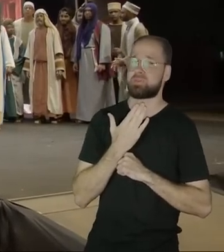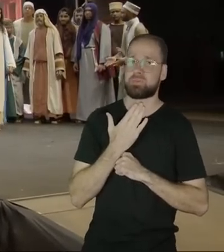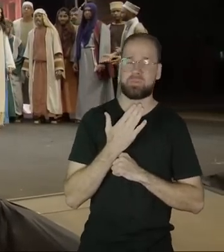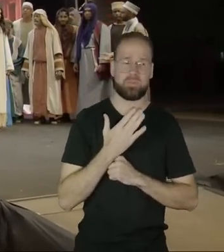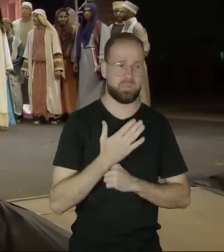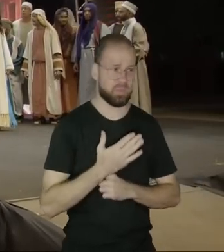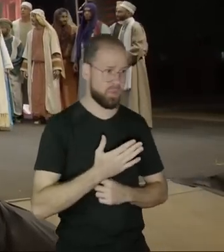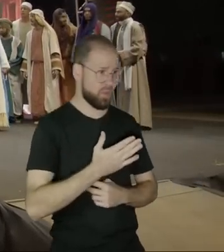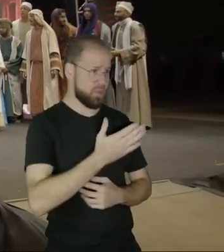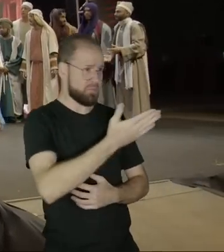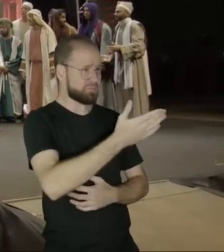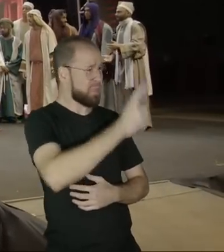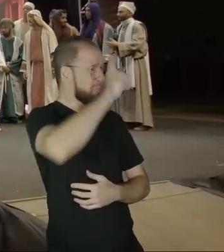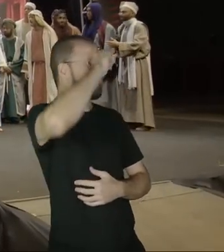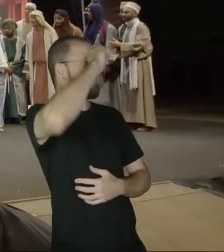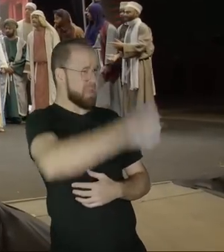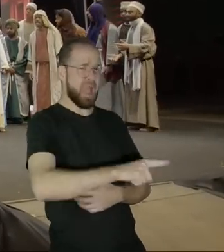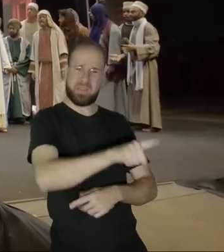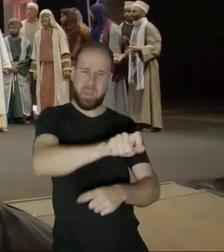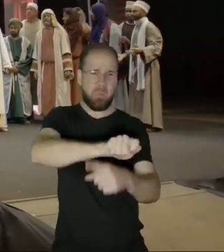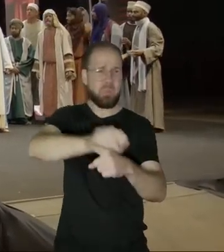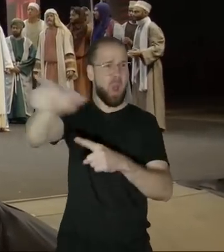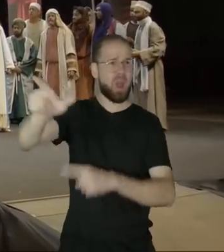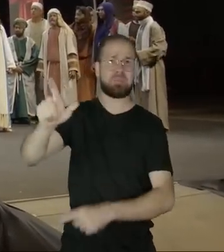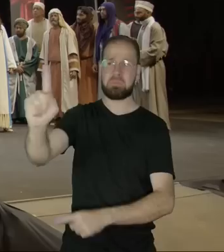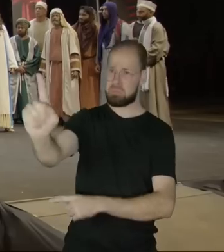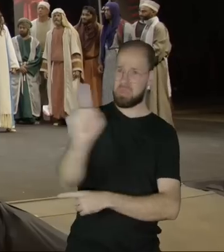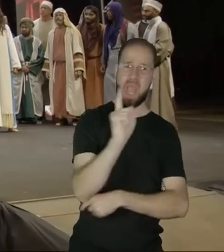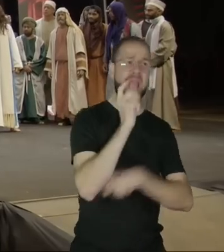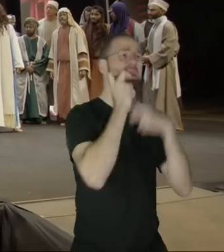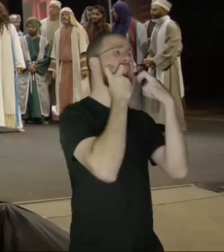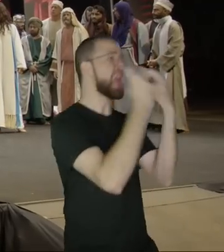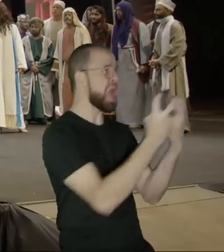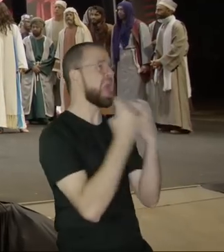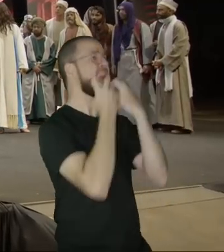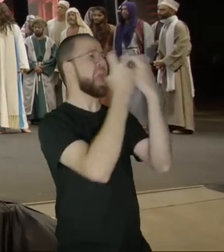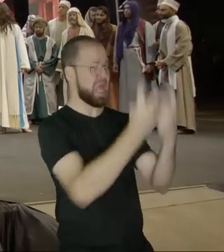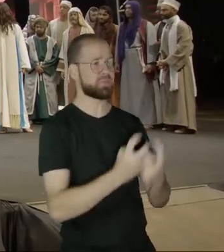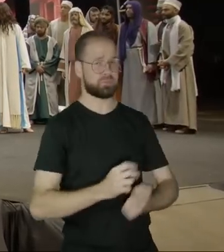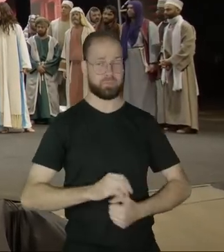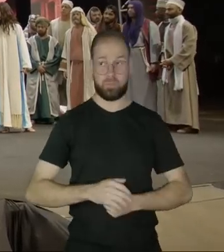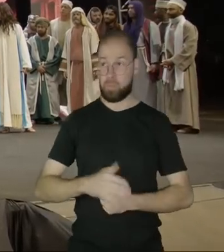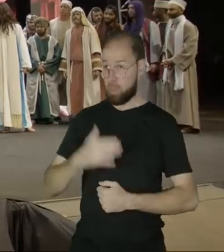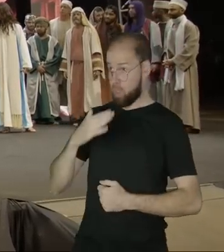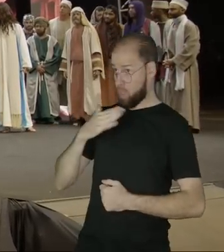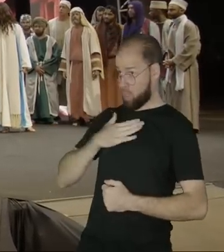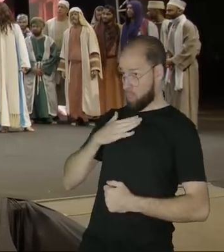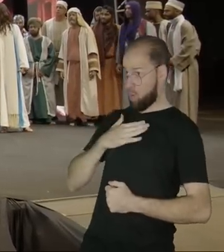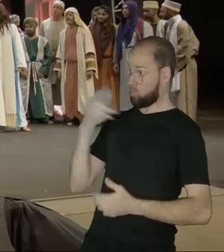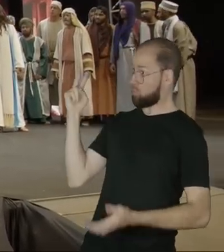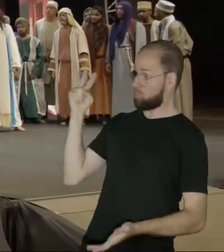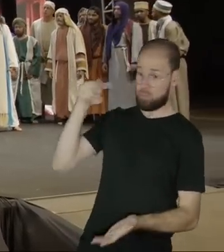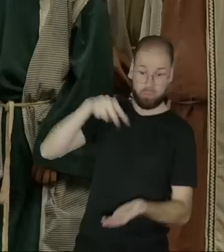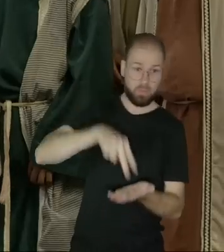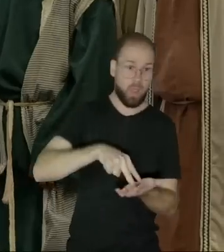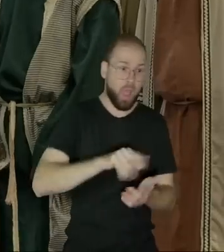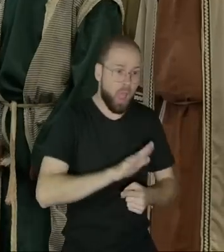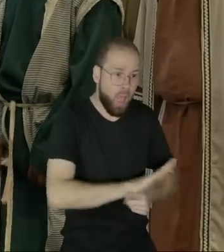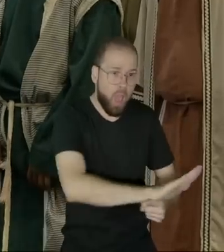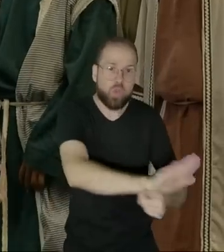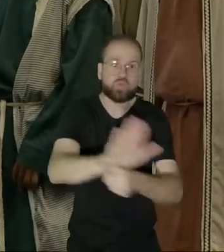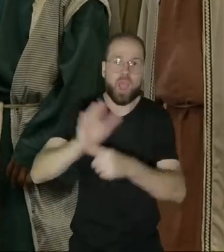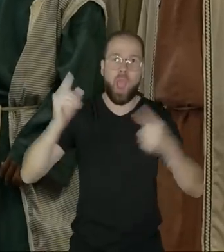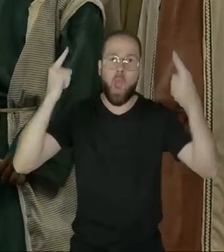Mestre, manda ir embora, pois vem gritando atrás de nós. Eu fui enviado apenas às ovelhas perdidas de